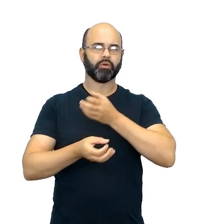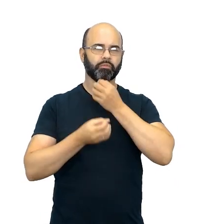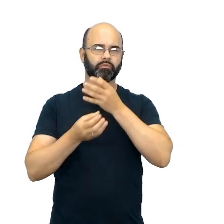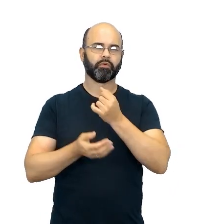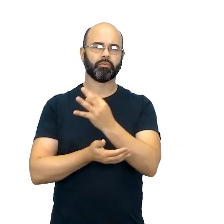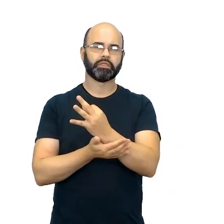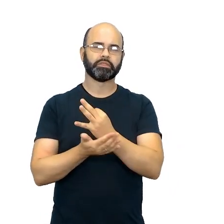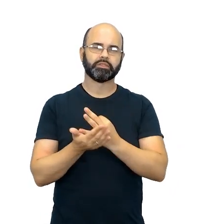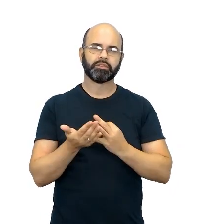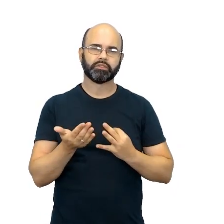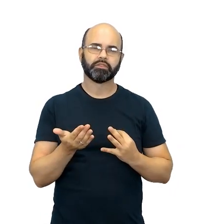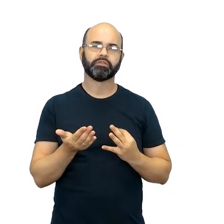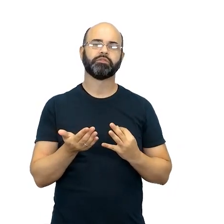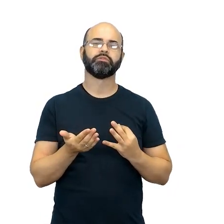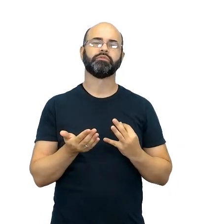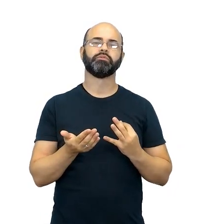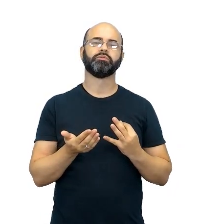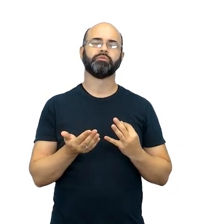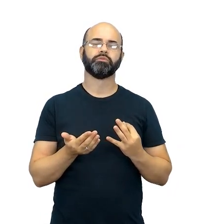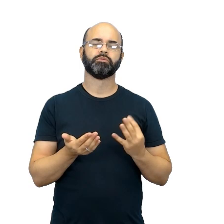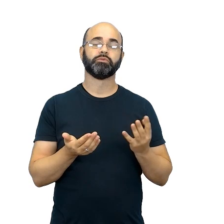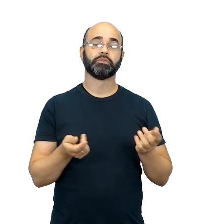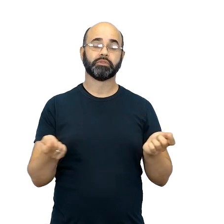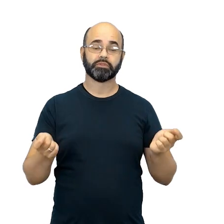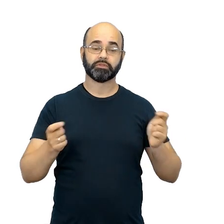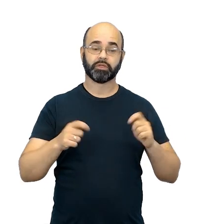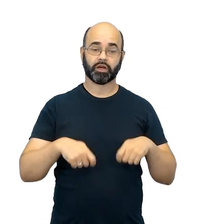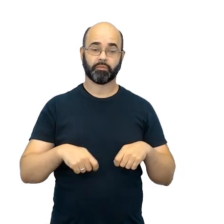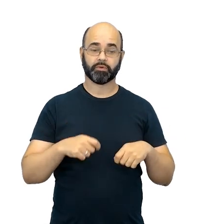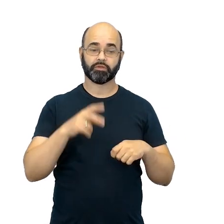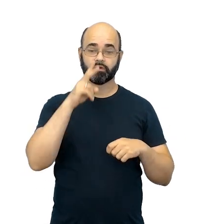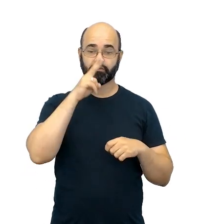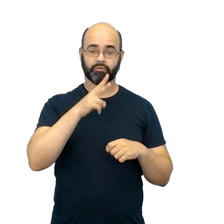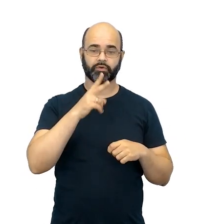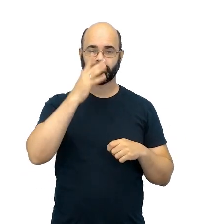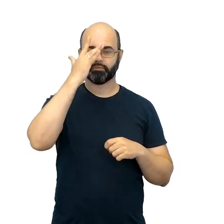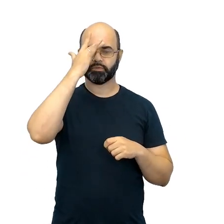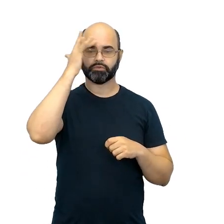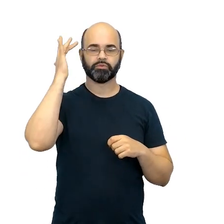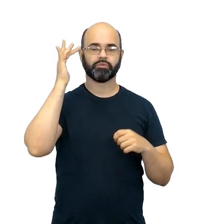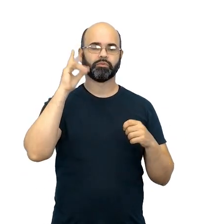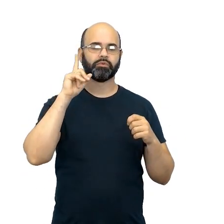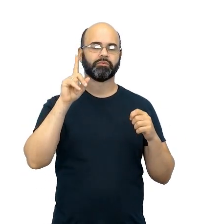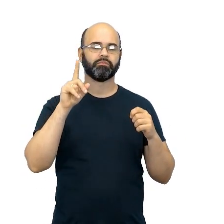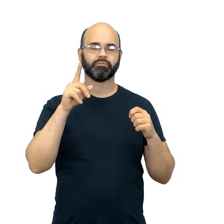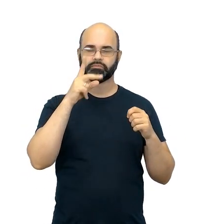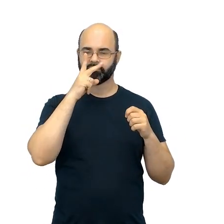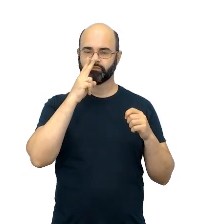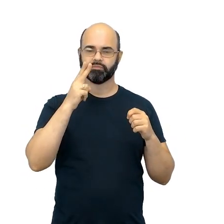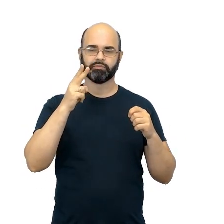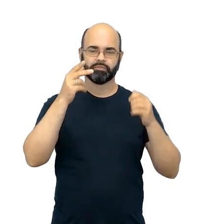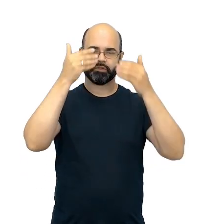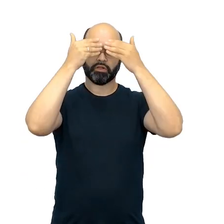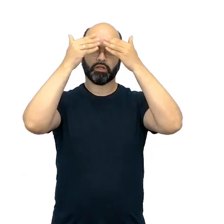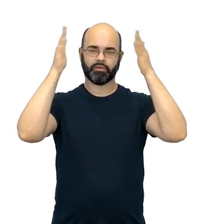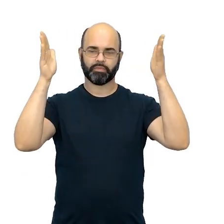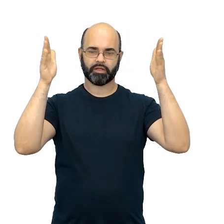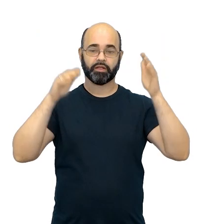texto, né? E, e uma capacidade de interpretação mais aberta, assim, né? A partir da visão do